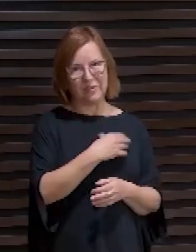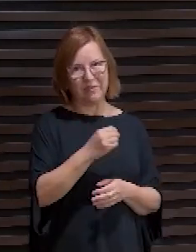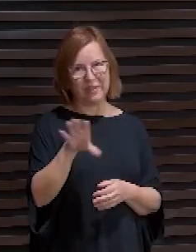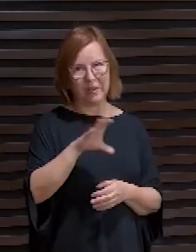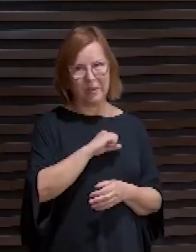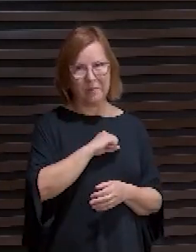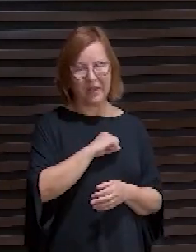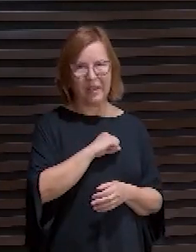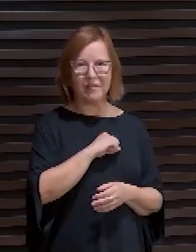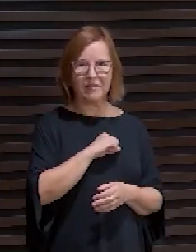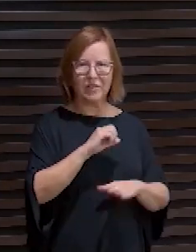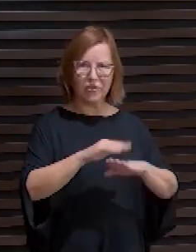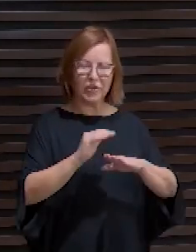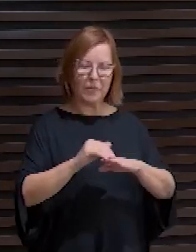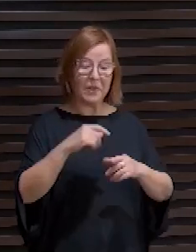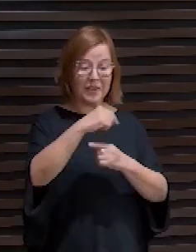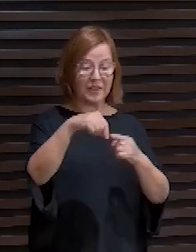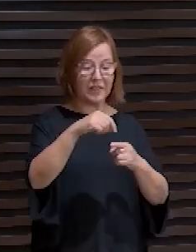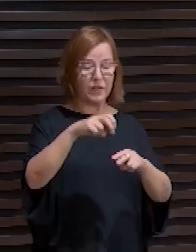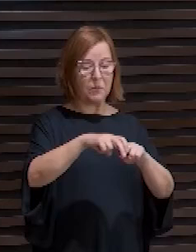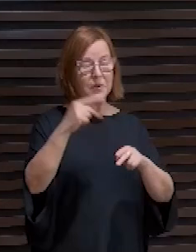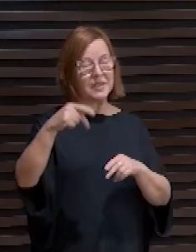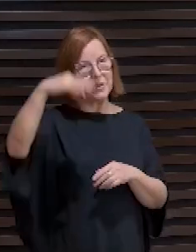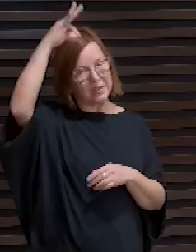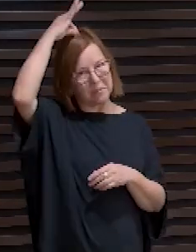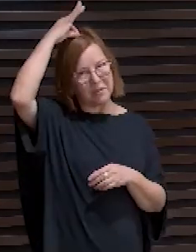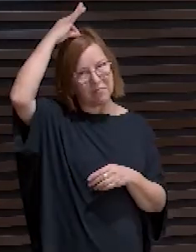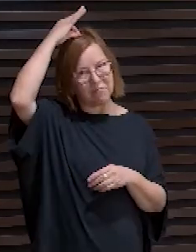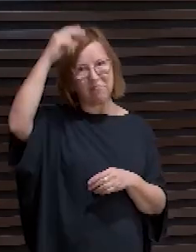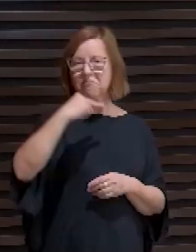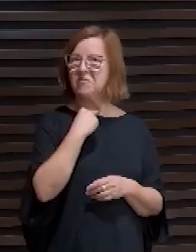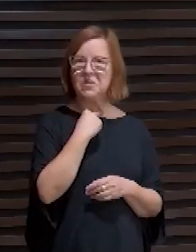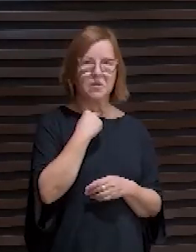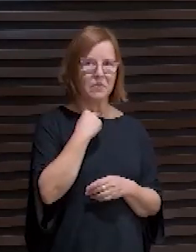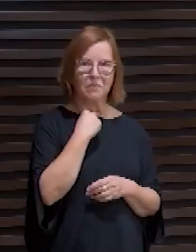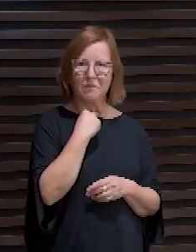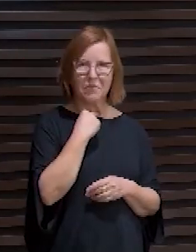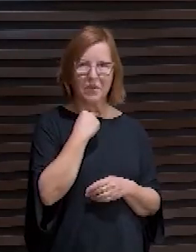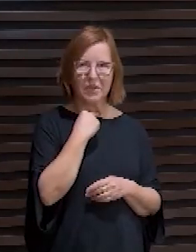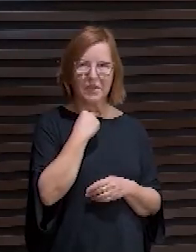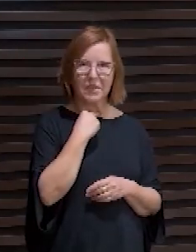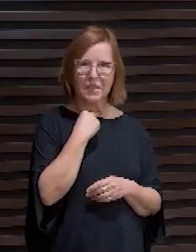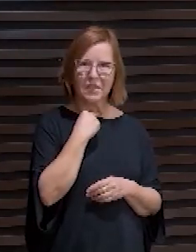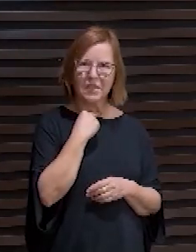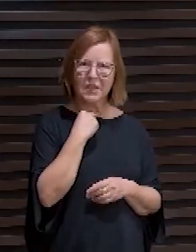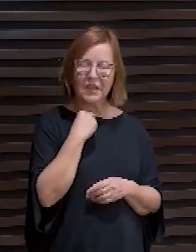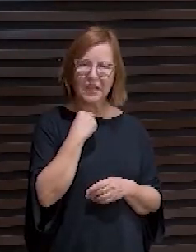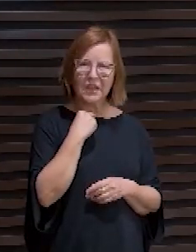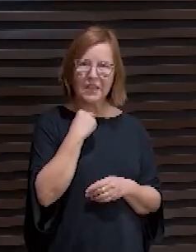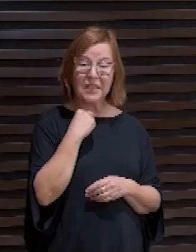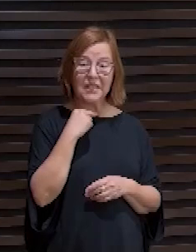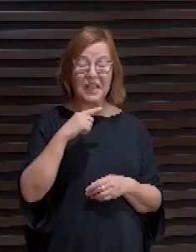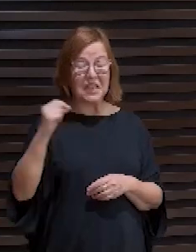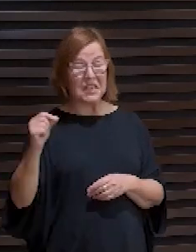chamados e santificados pelo seu Espírito, não podem cair do estado de graça, nem